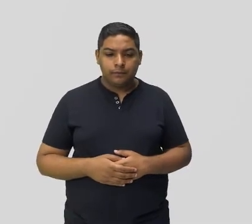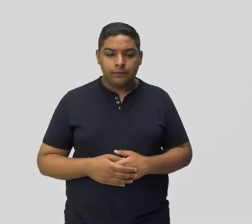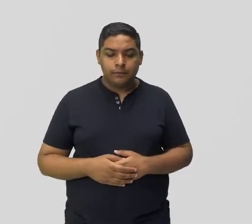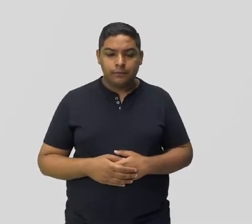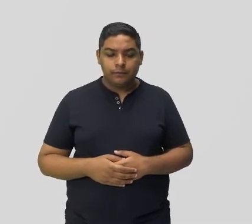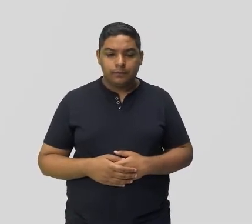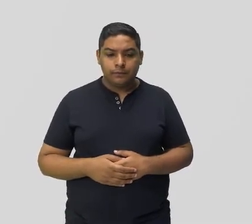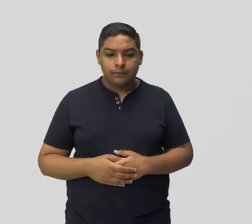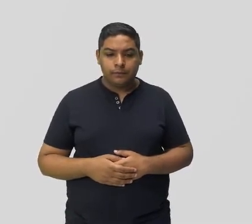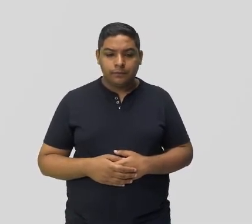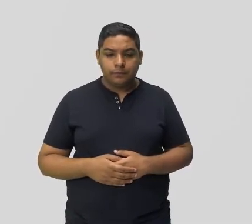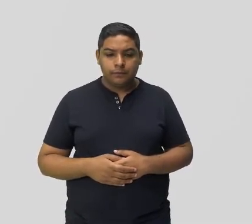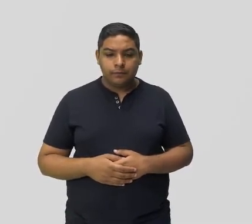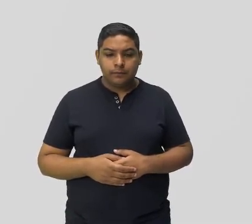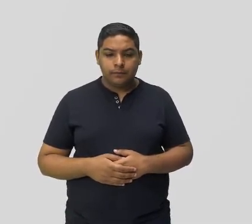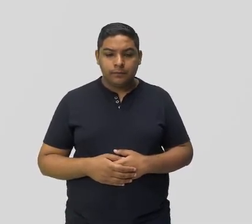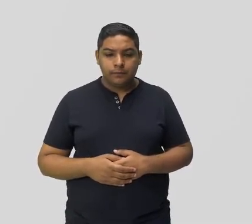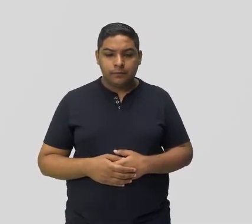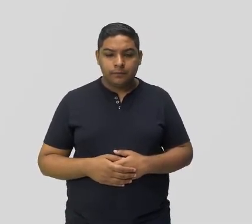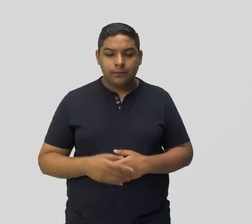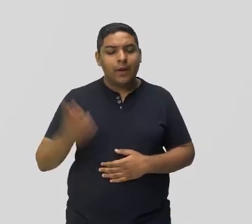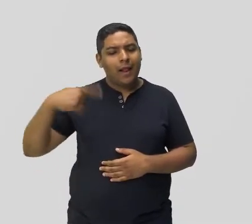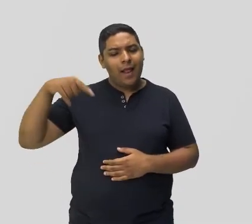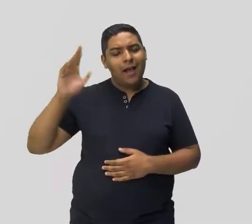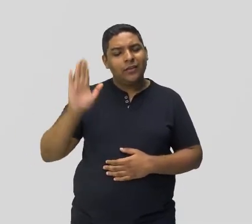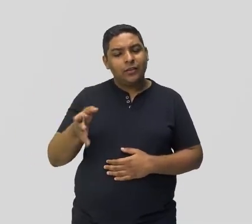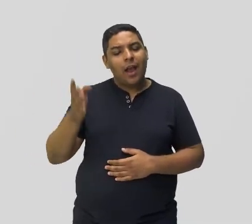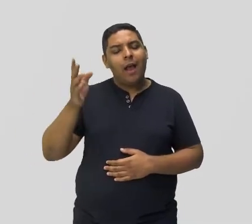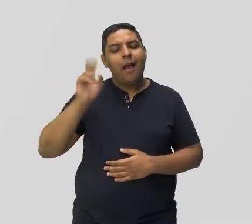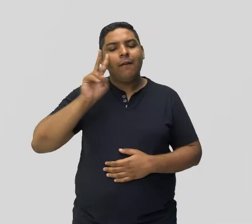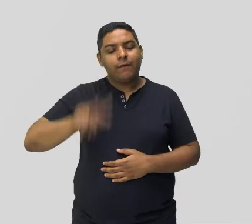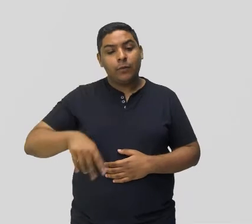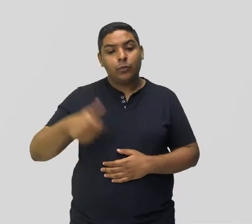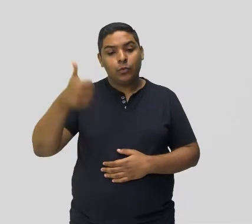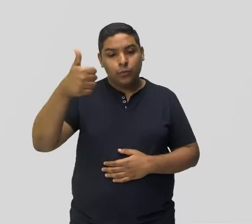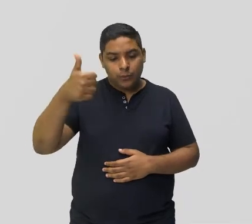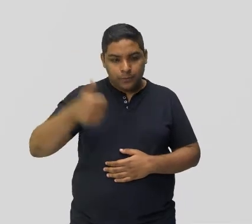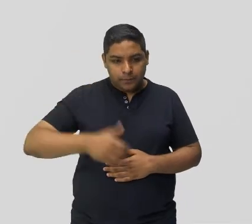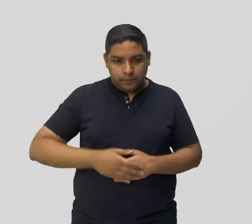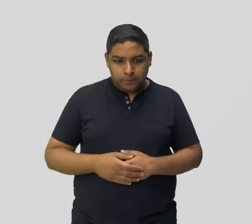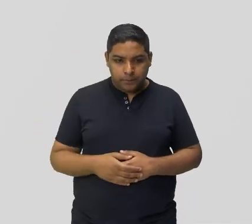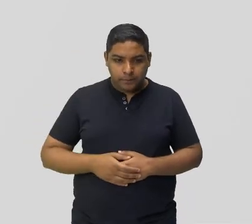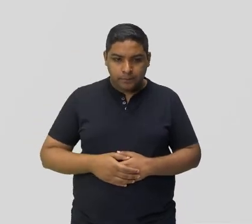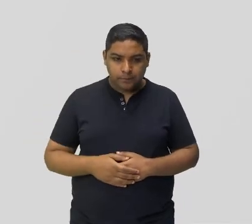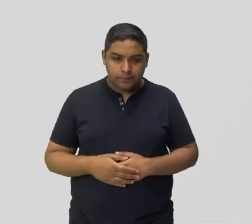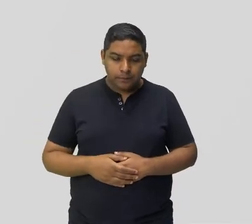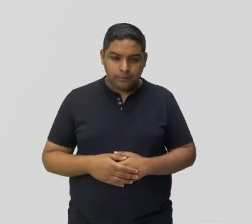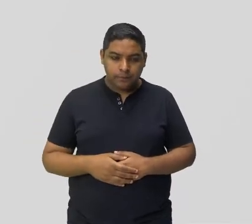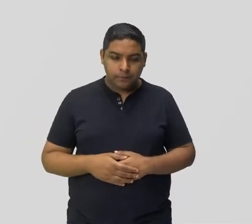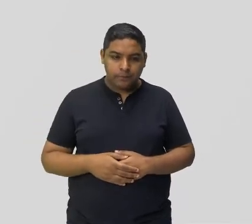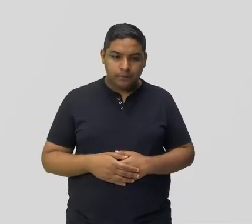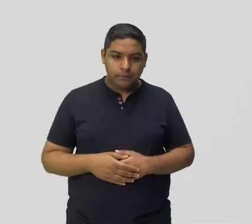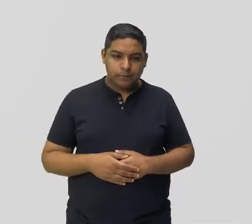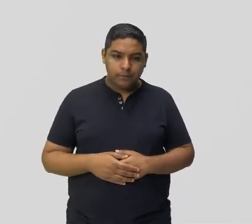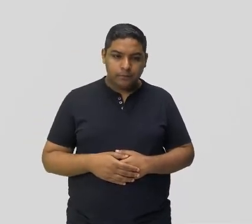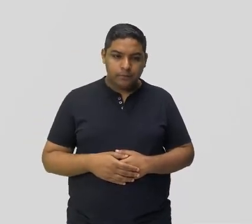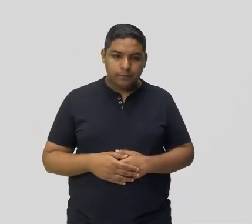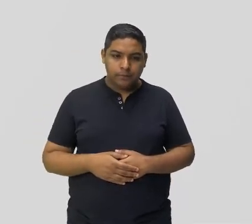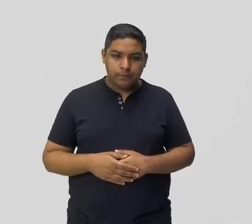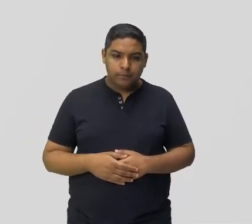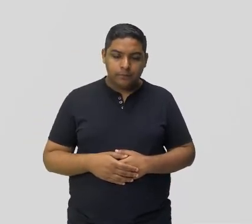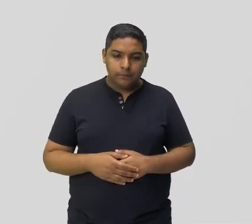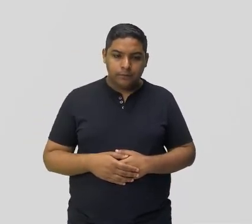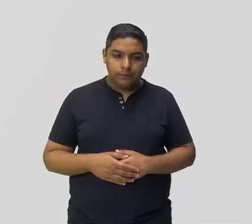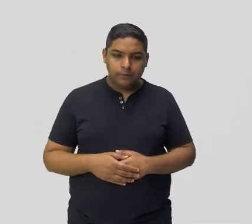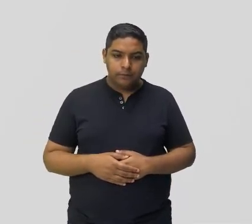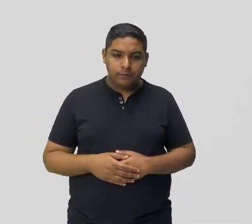não é? Lá da propriedade 1 que nós vimos. E por último, a diferença de potencial, olha. Diferença de potencial,